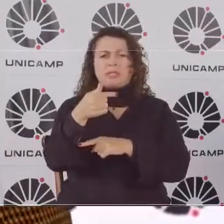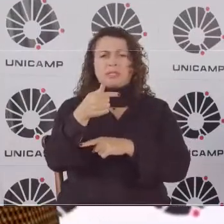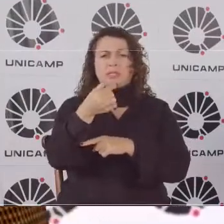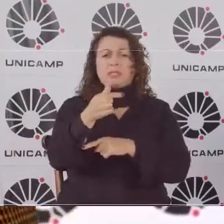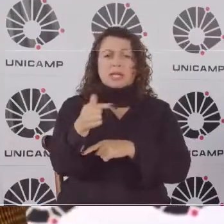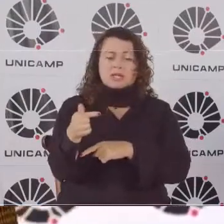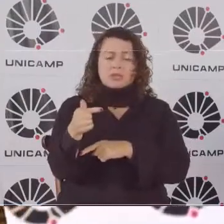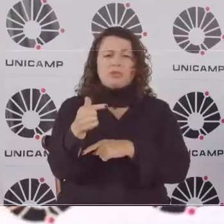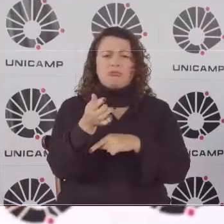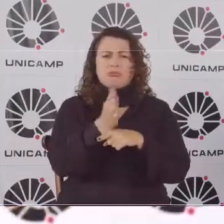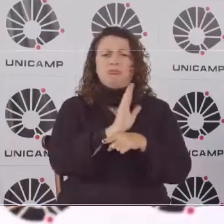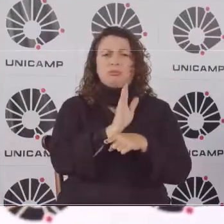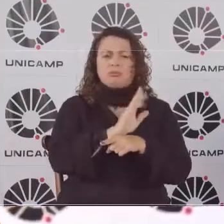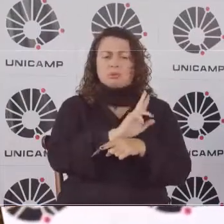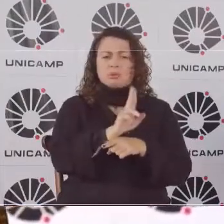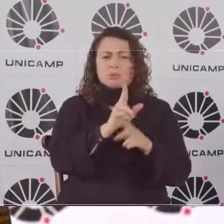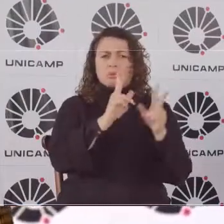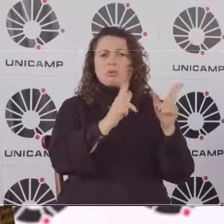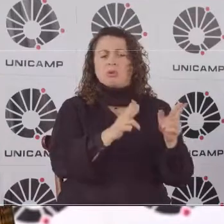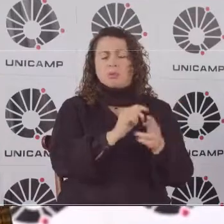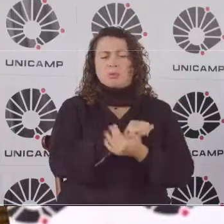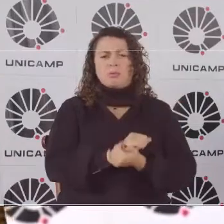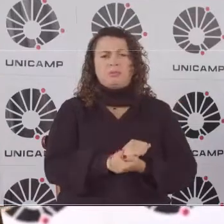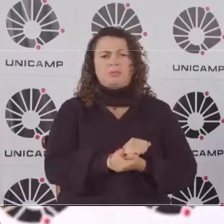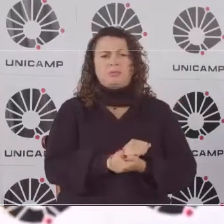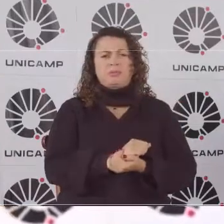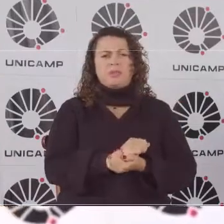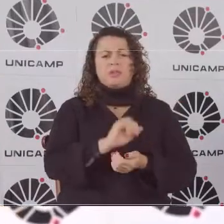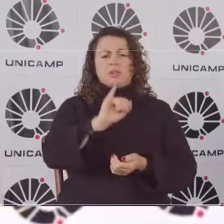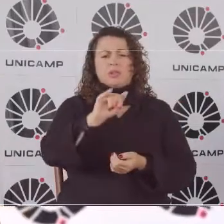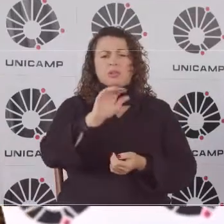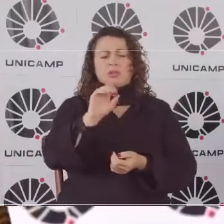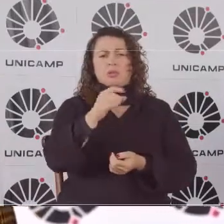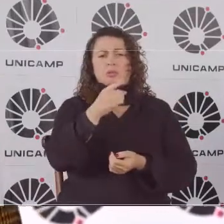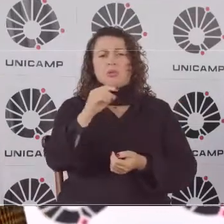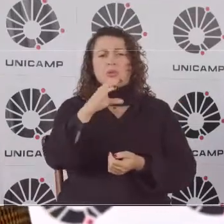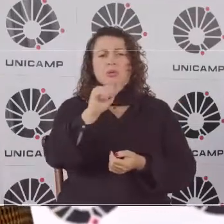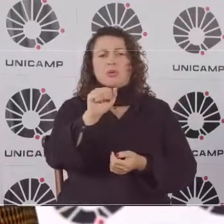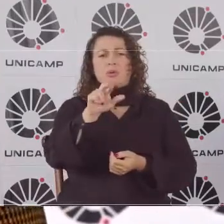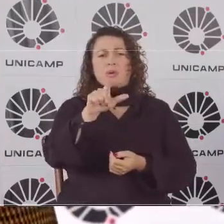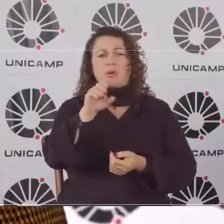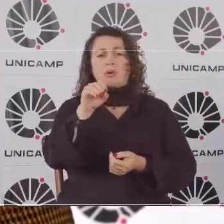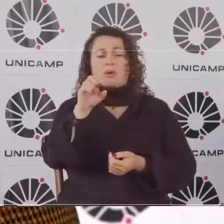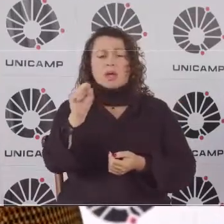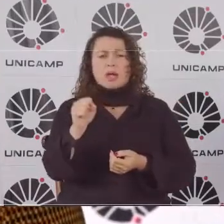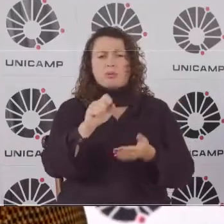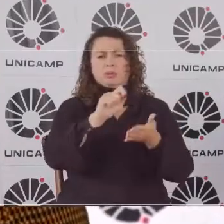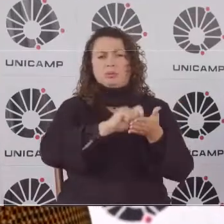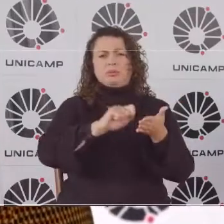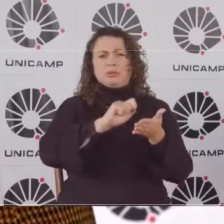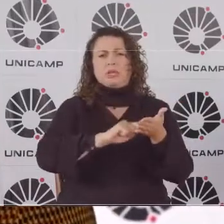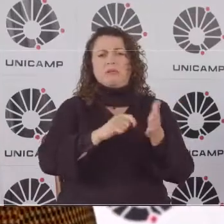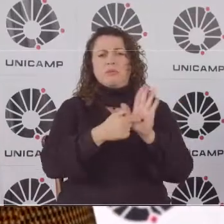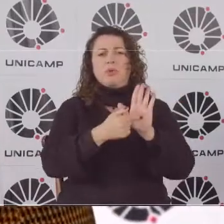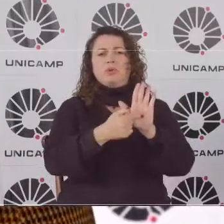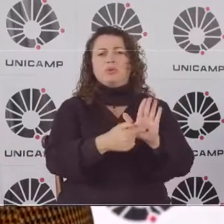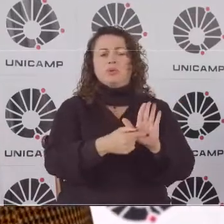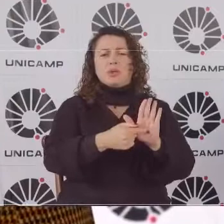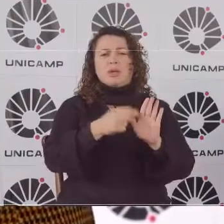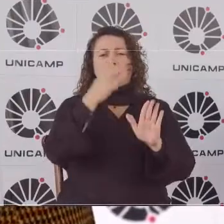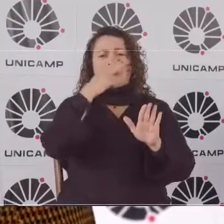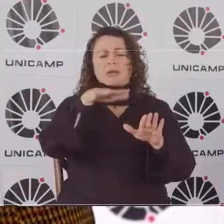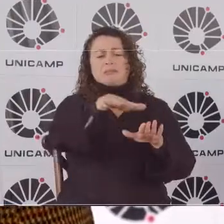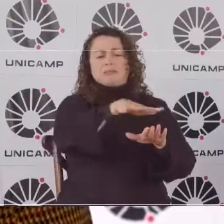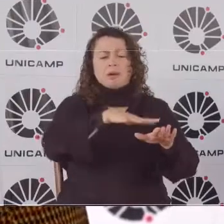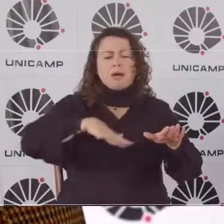1977 Como escreve João Carlos Sales isso ilumina o palco e o